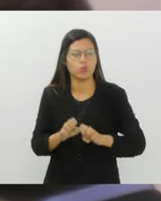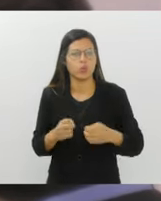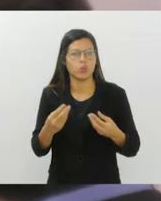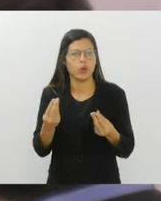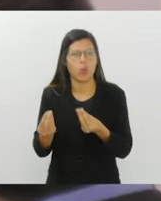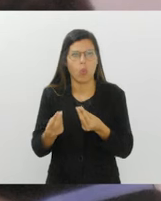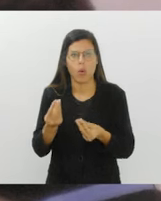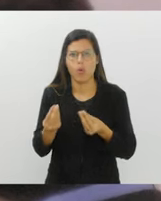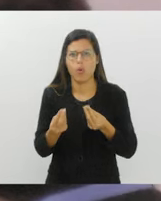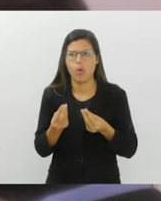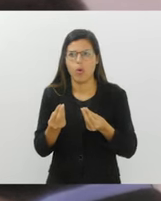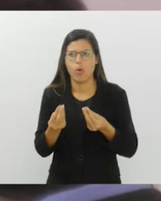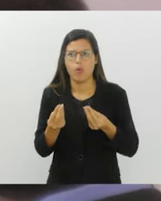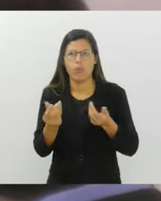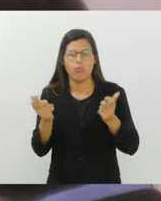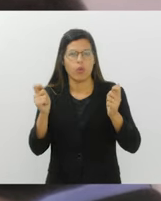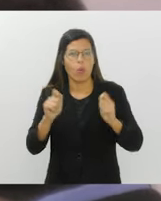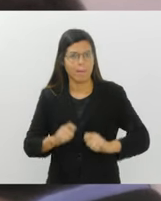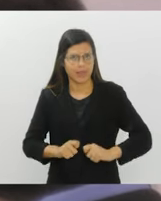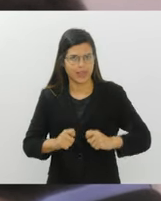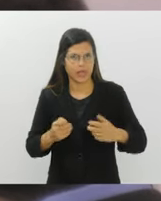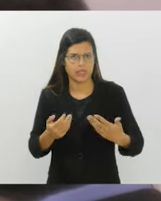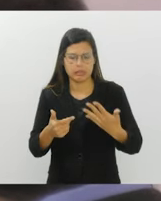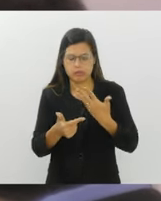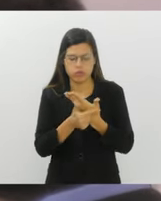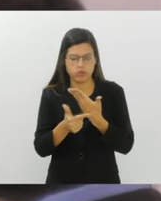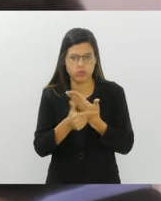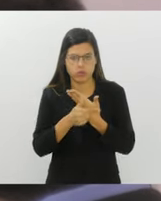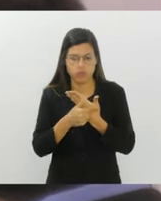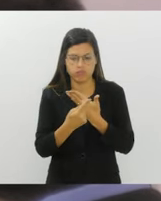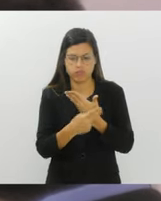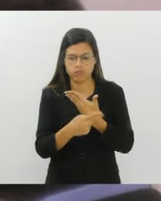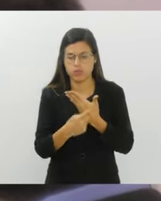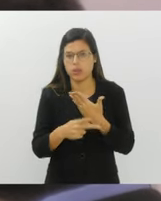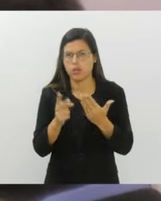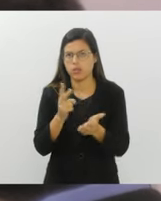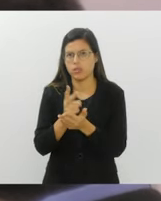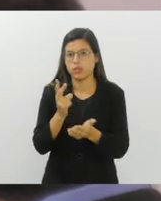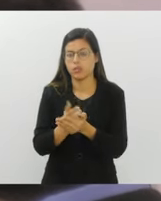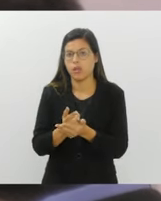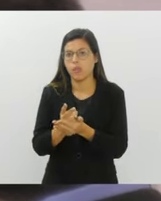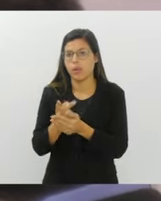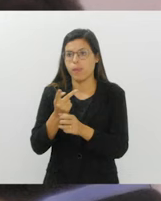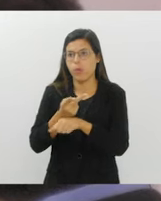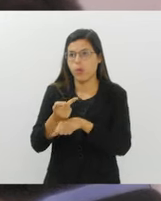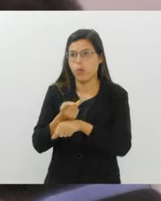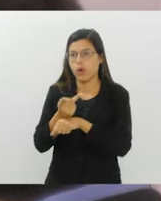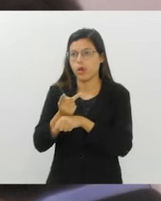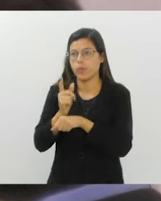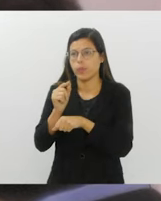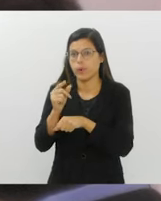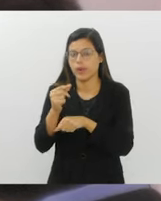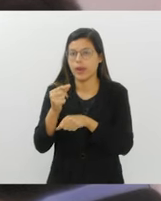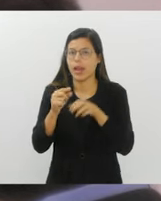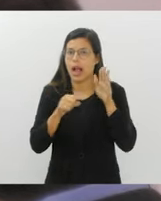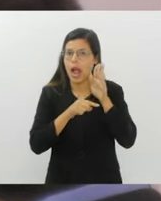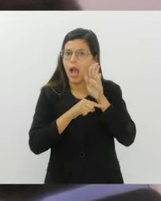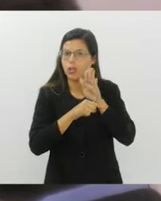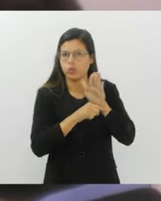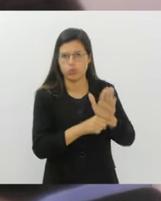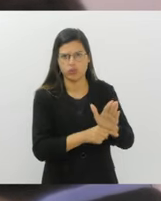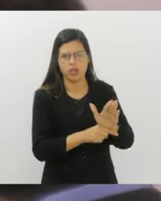relação às suas competências e sempre buscando prioritariamente um espírito contributivo na